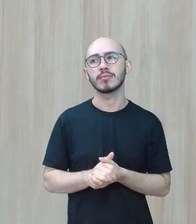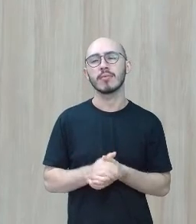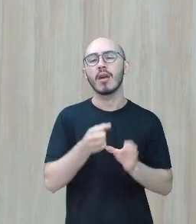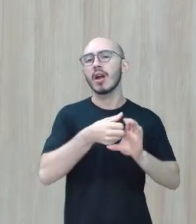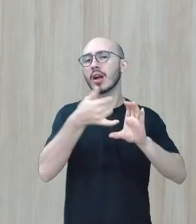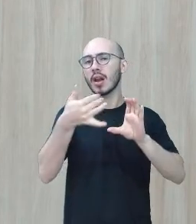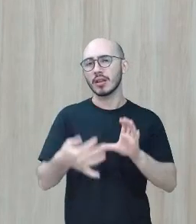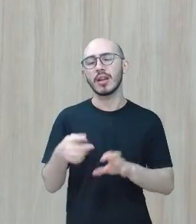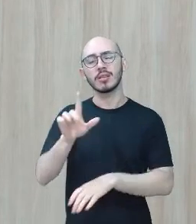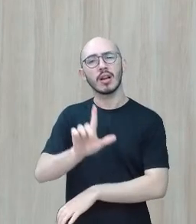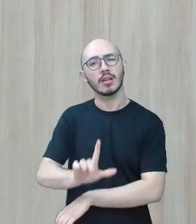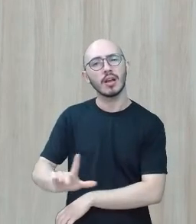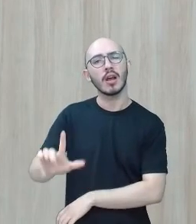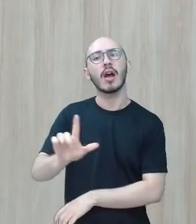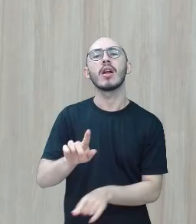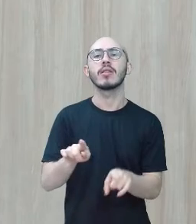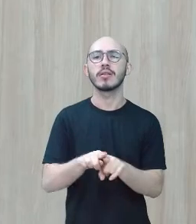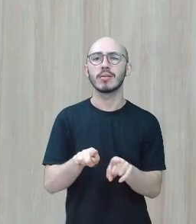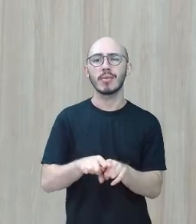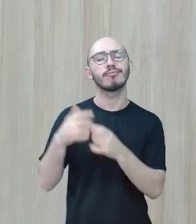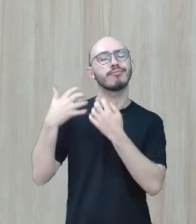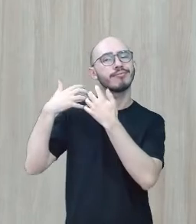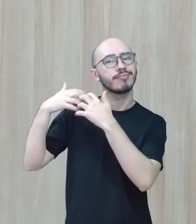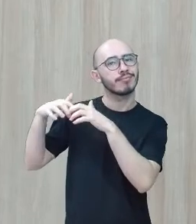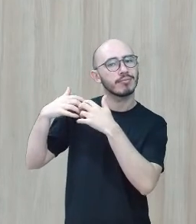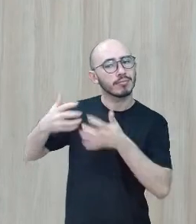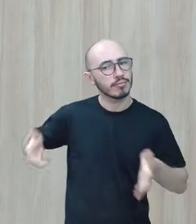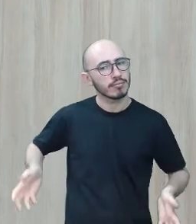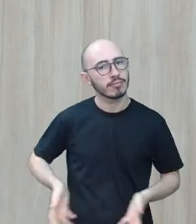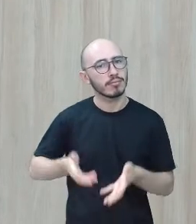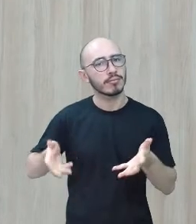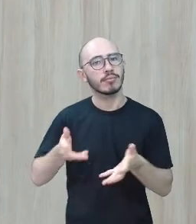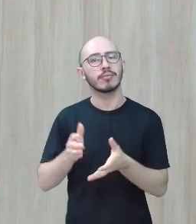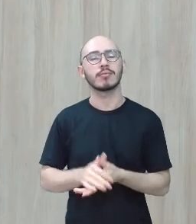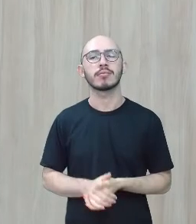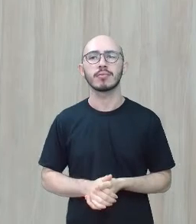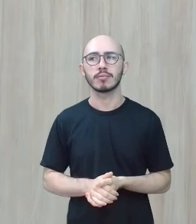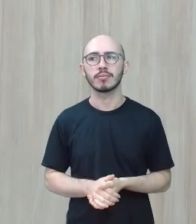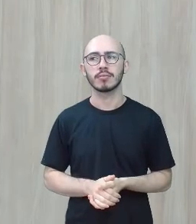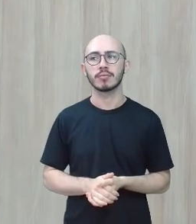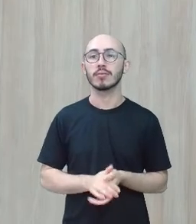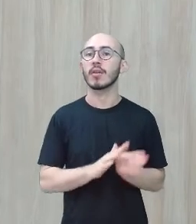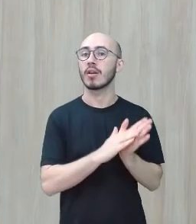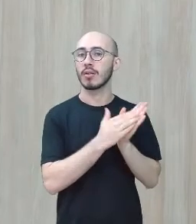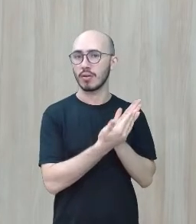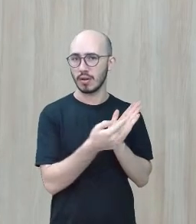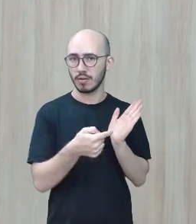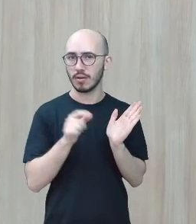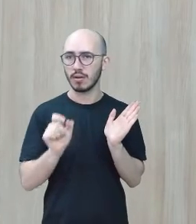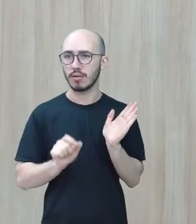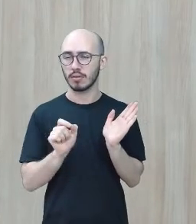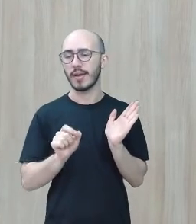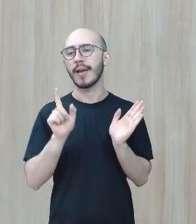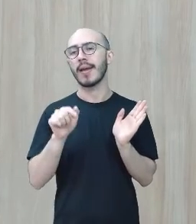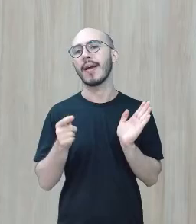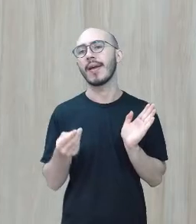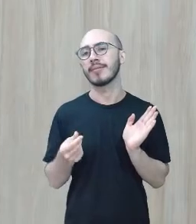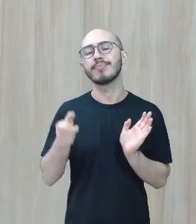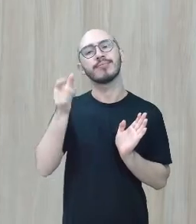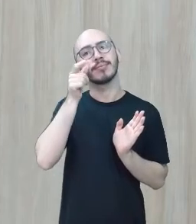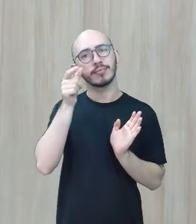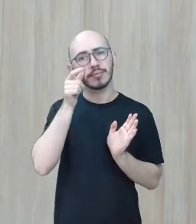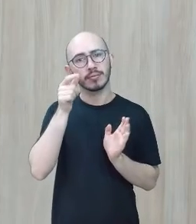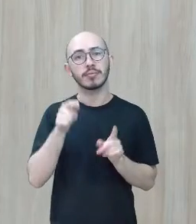aspecto literário e também reflexivo, o livro, o diário, é bem